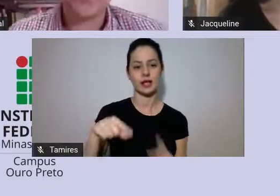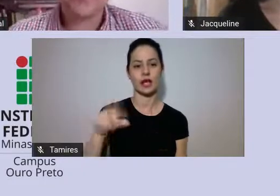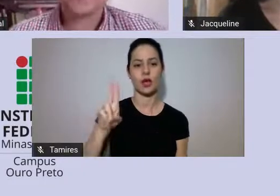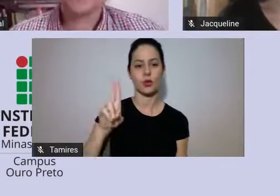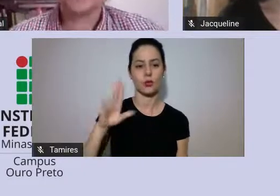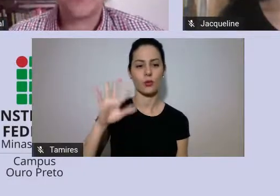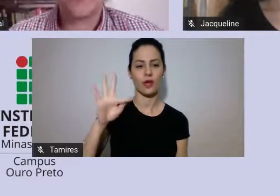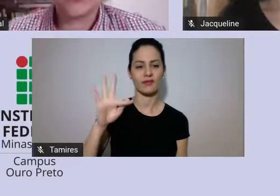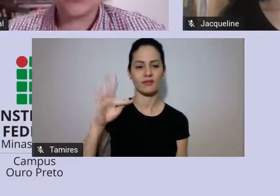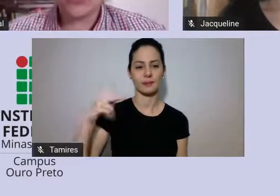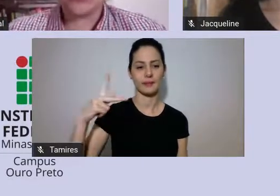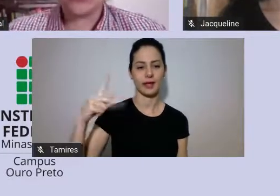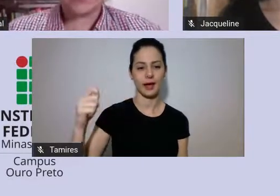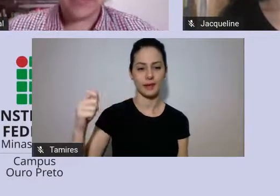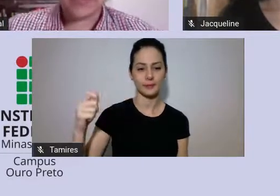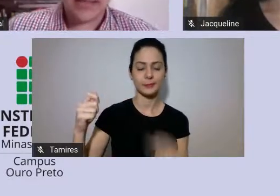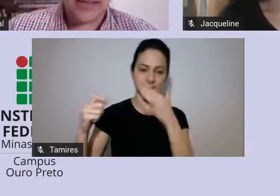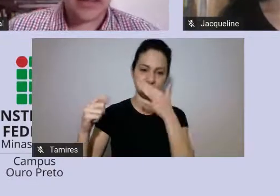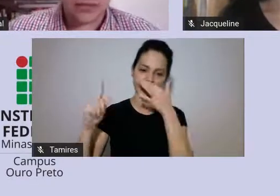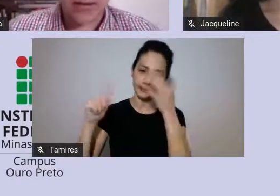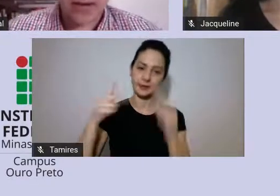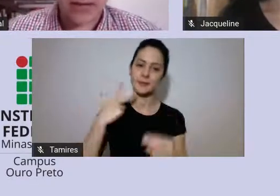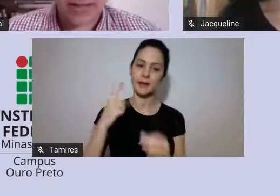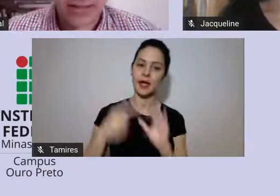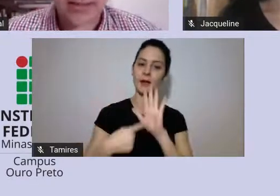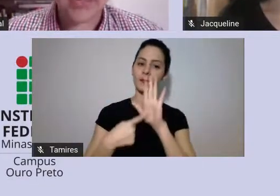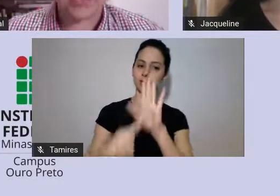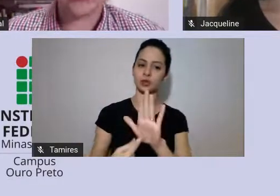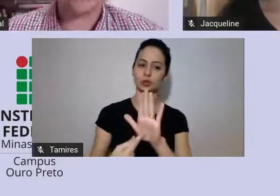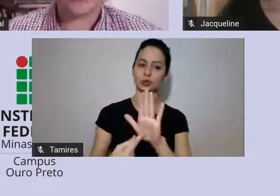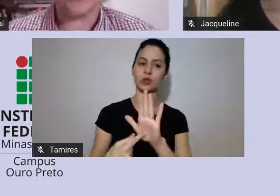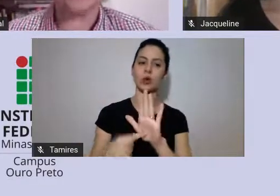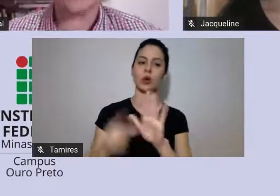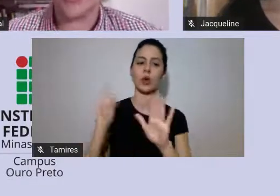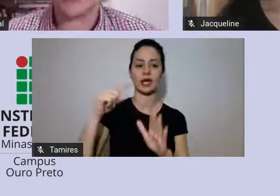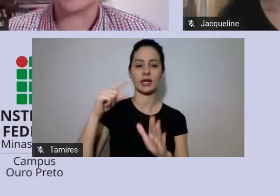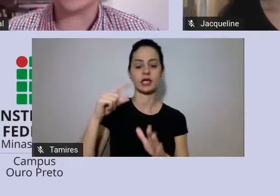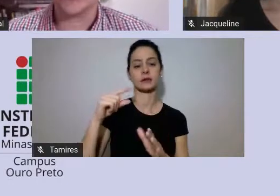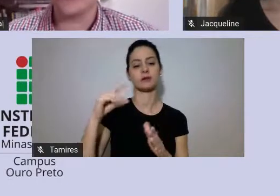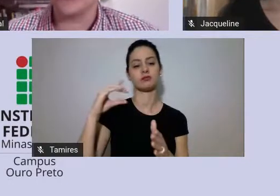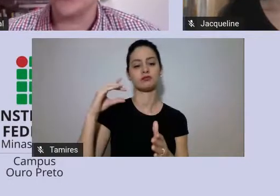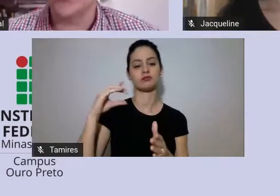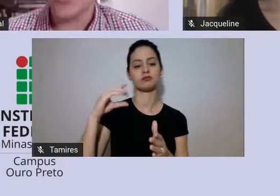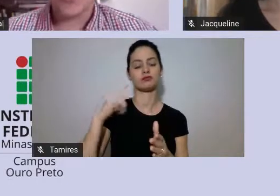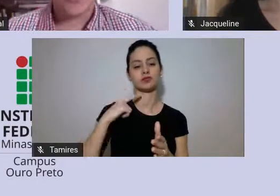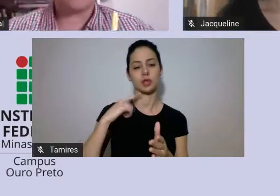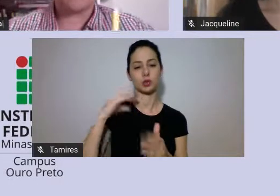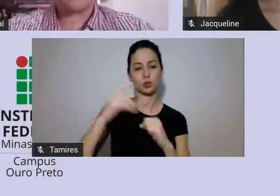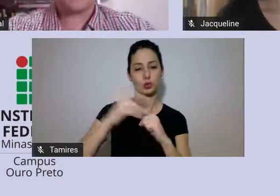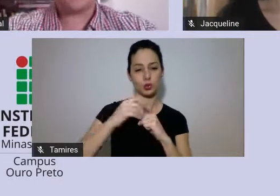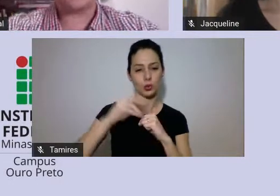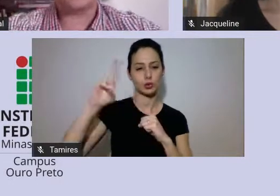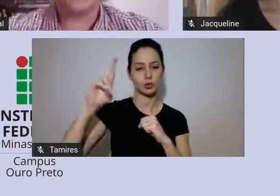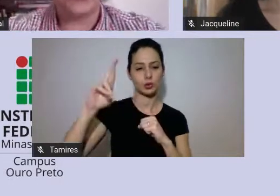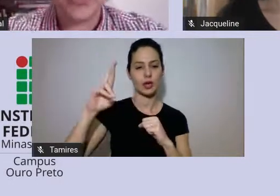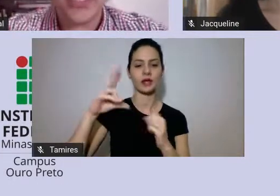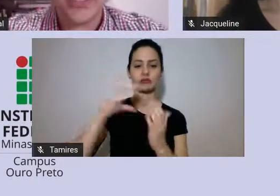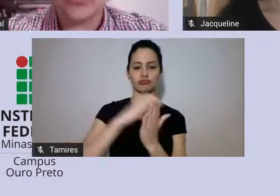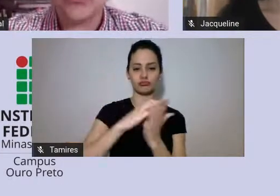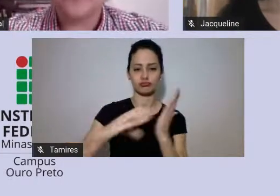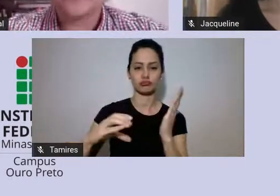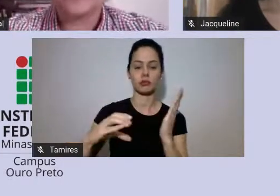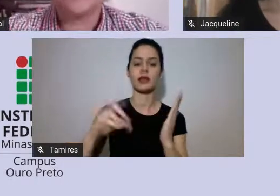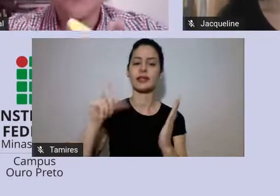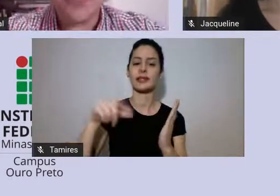Paraíba que apresentou a tese dela, o trabalho da tese dela de doutorado, que era sobre o apagamento do